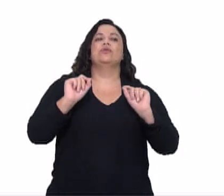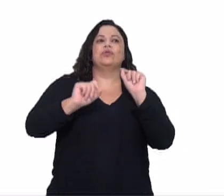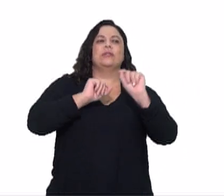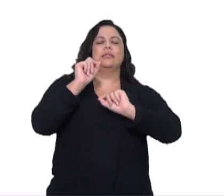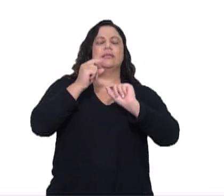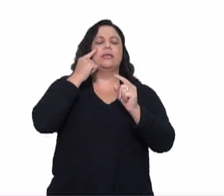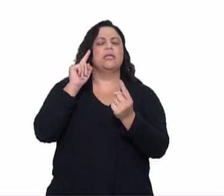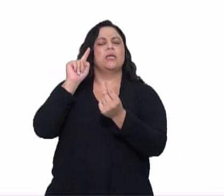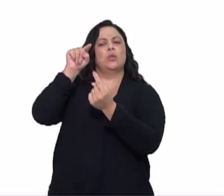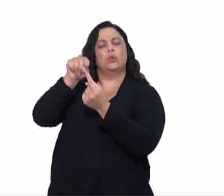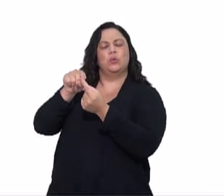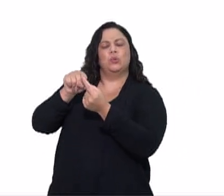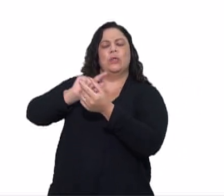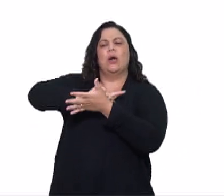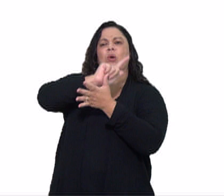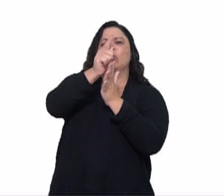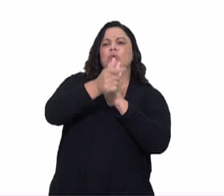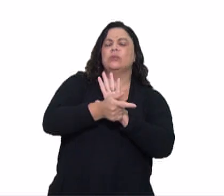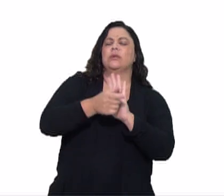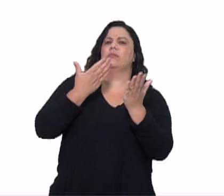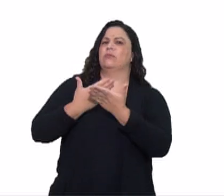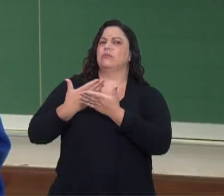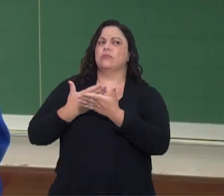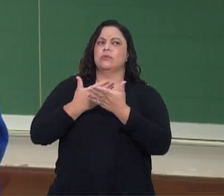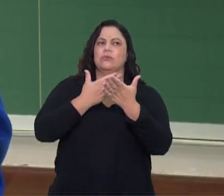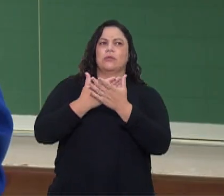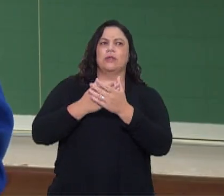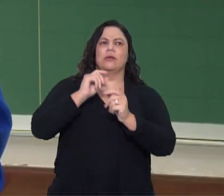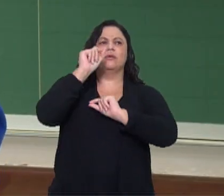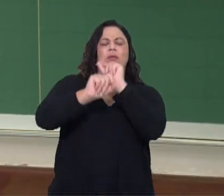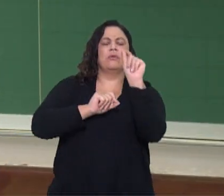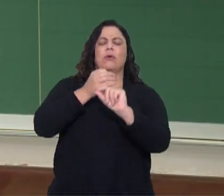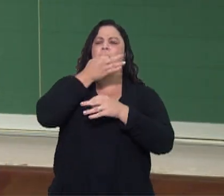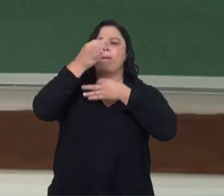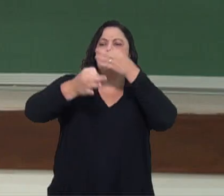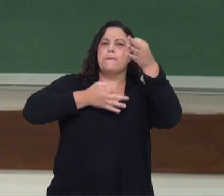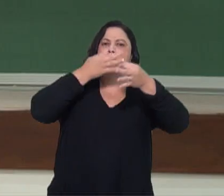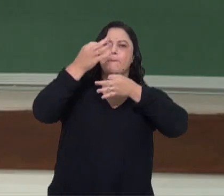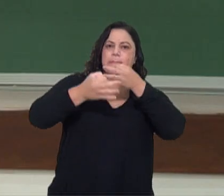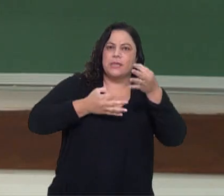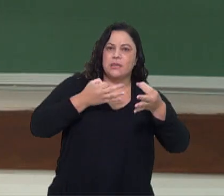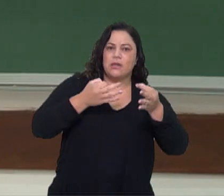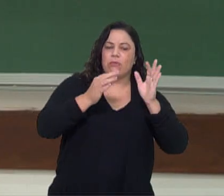estudado e diferenciar também fato de opinião.